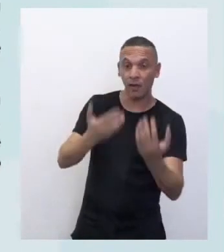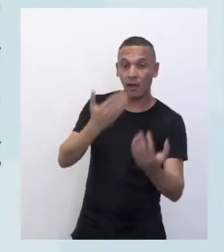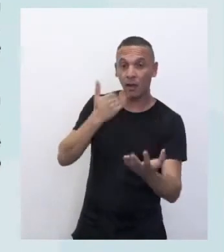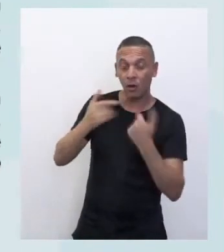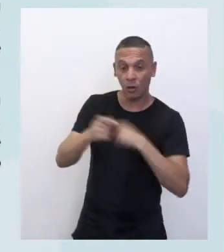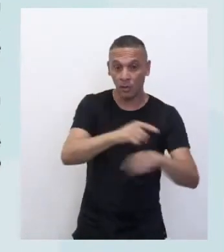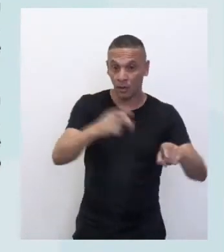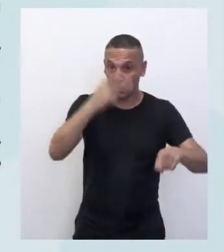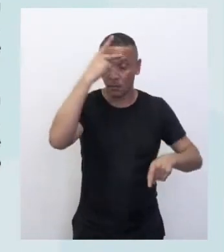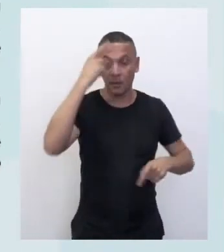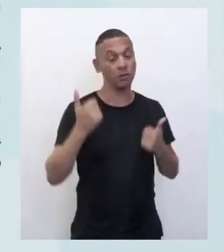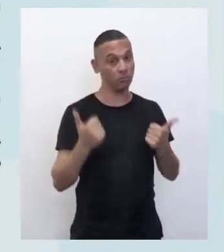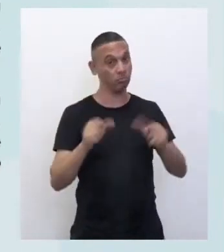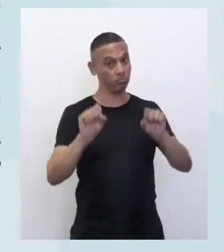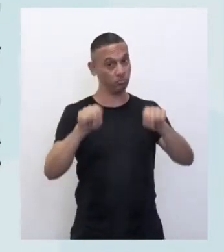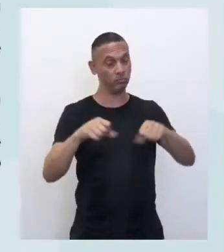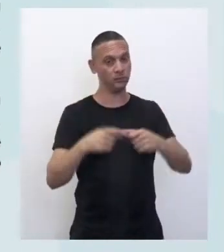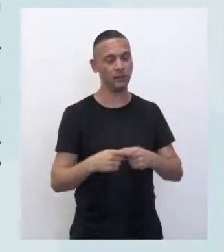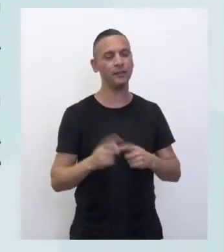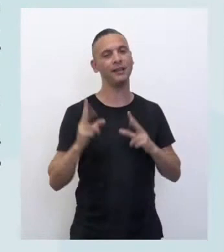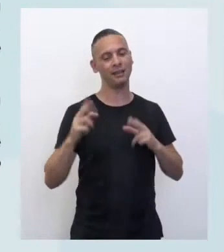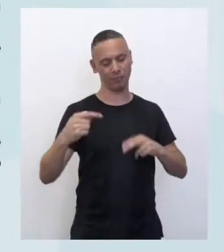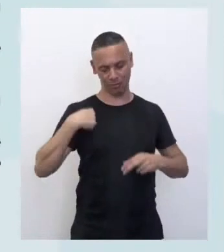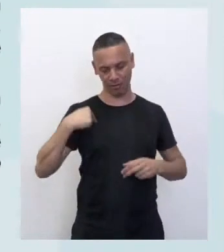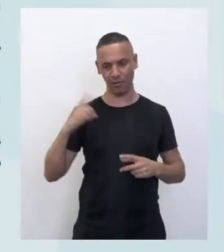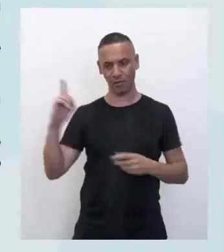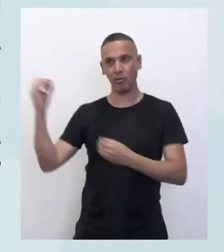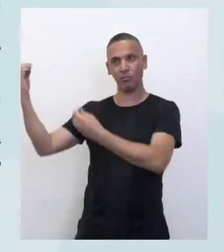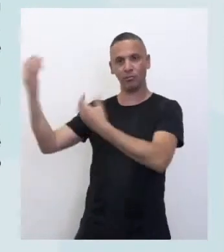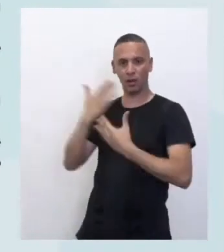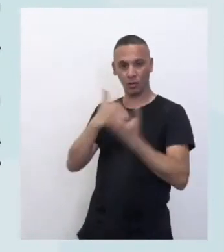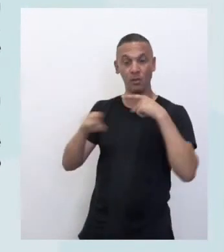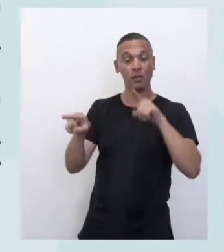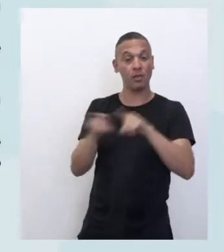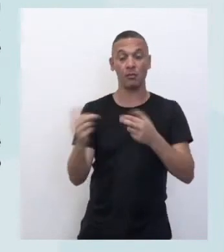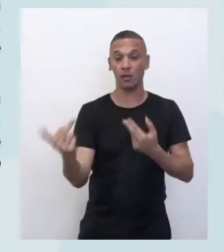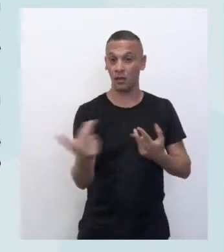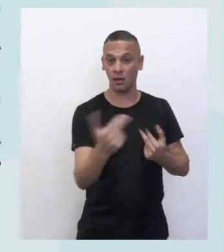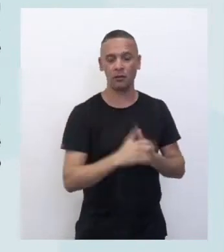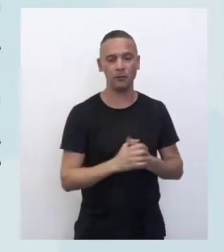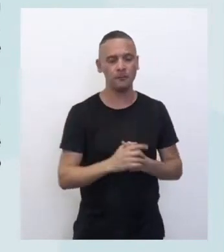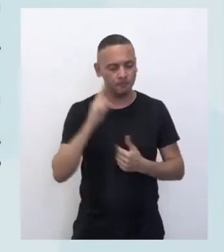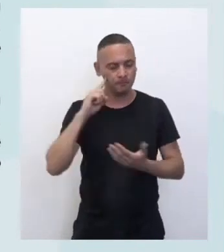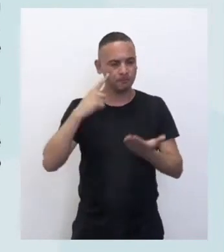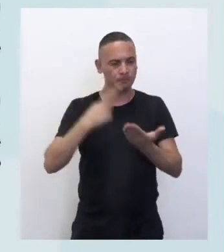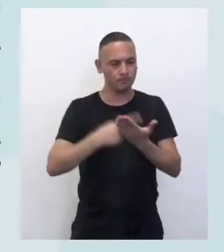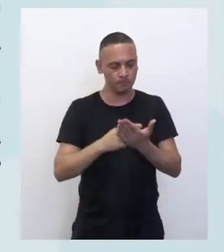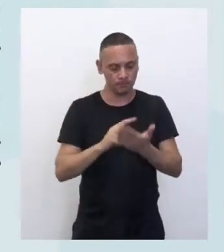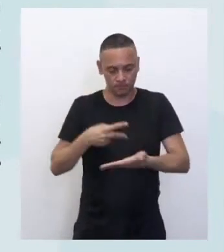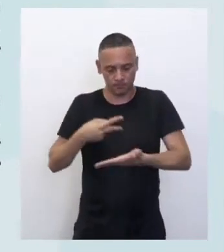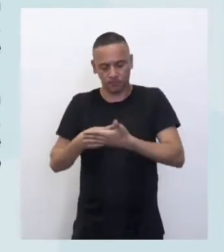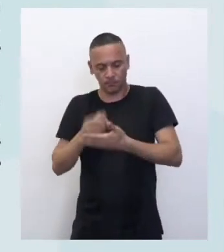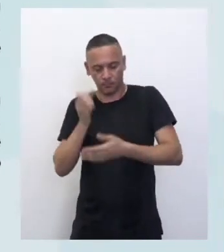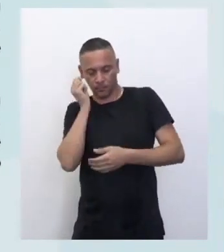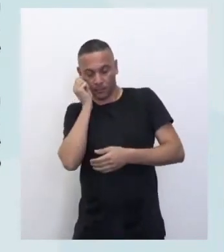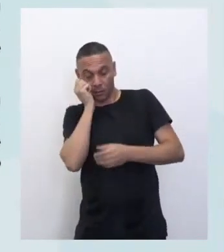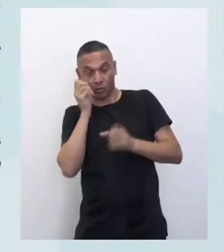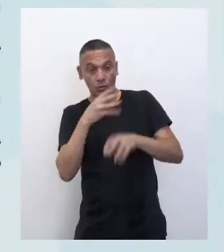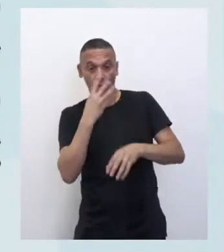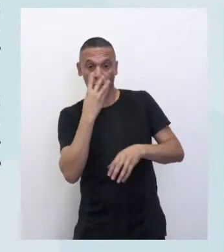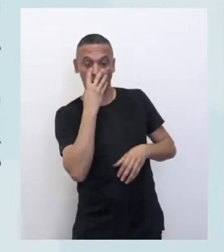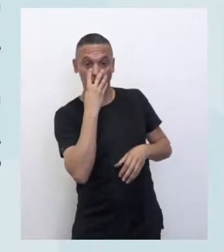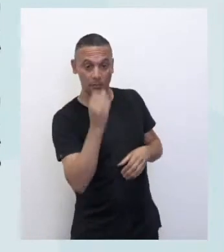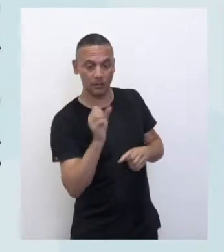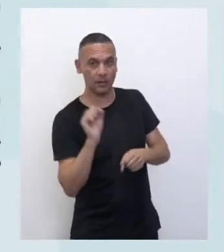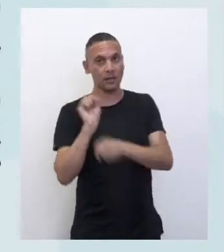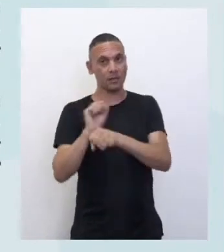tigre. Sendo assim, fará o mesmo por mim. Assim, decidiu se deitar ao lado da raposa e esperar com fé a